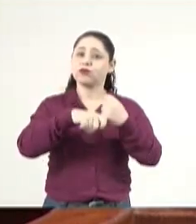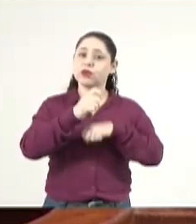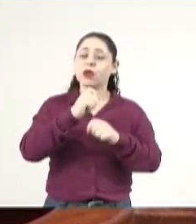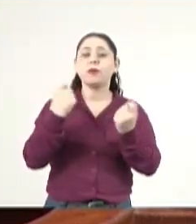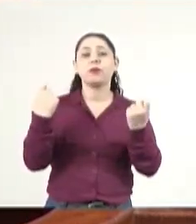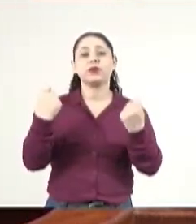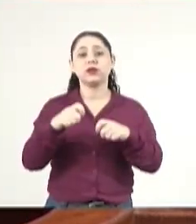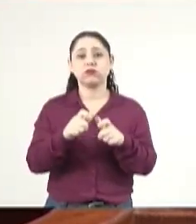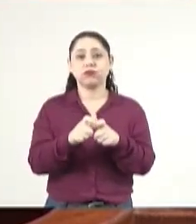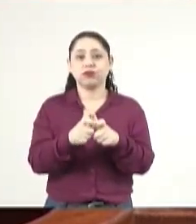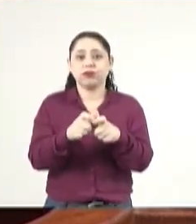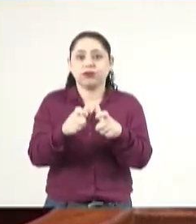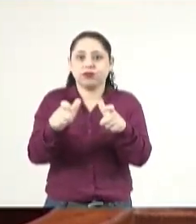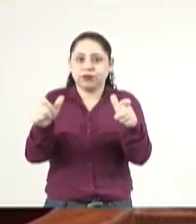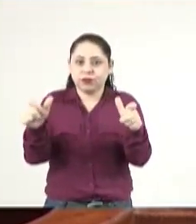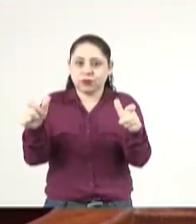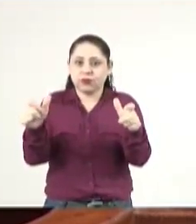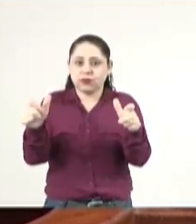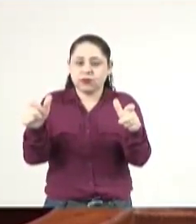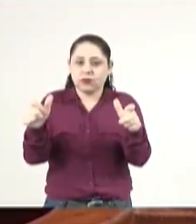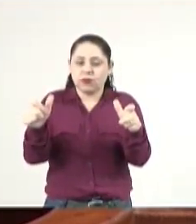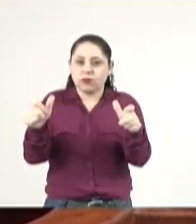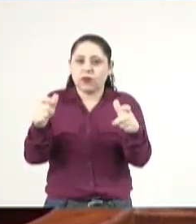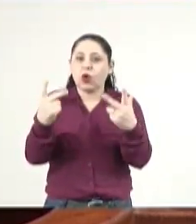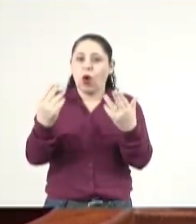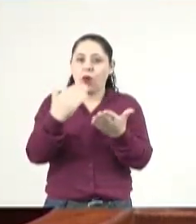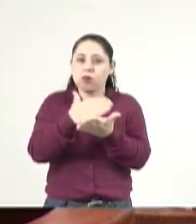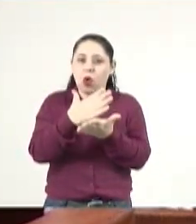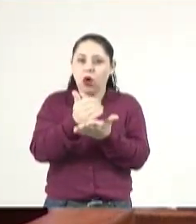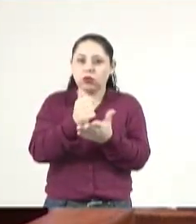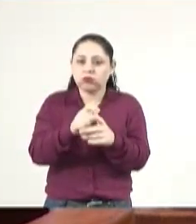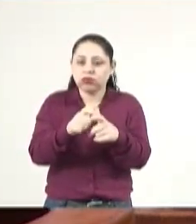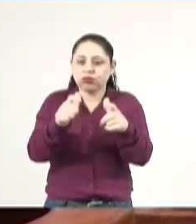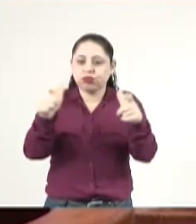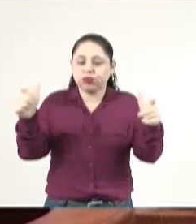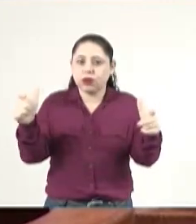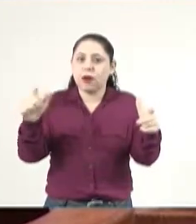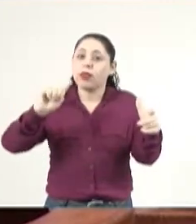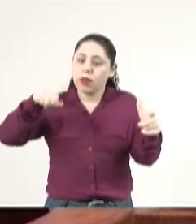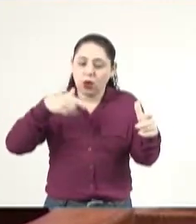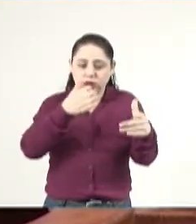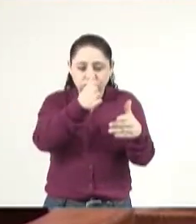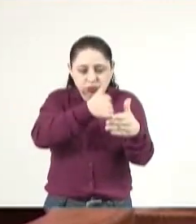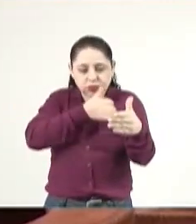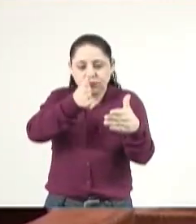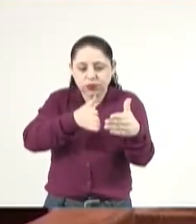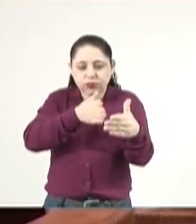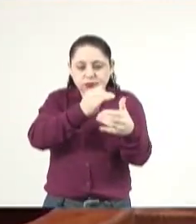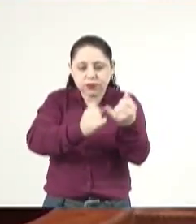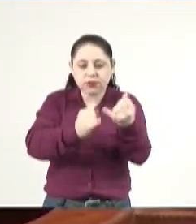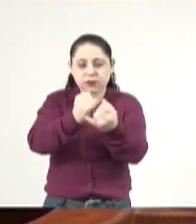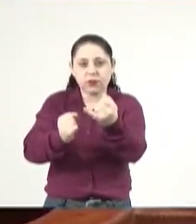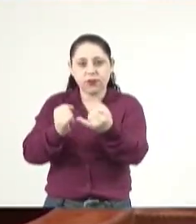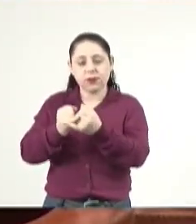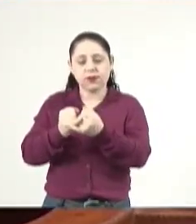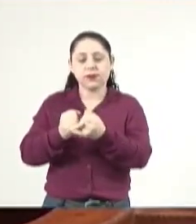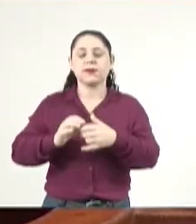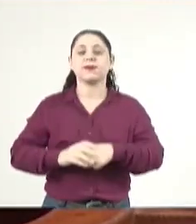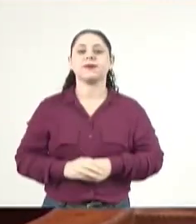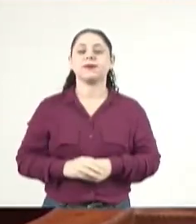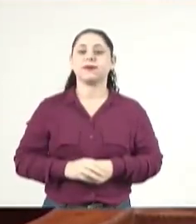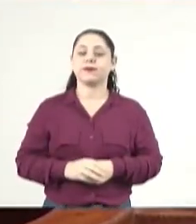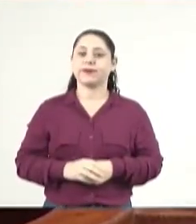também e não se tinha ações e nem limitações a esse desmatamento.